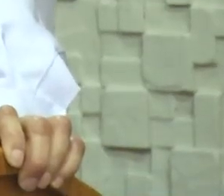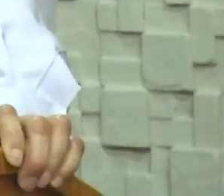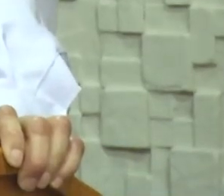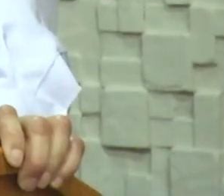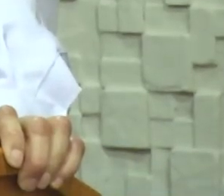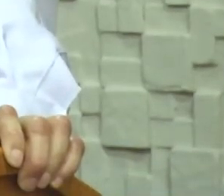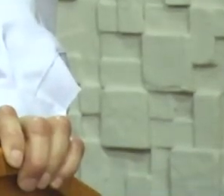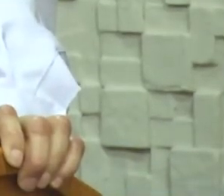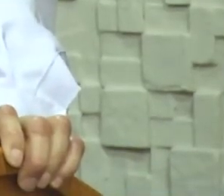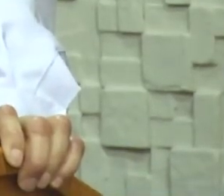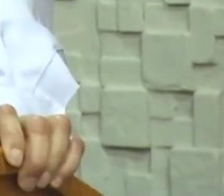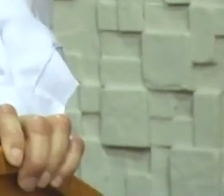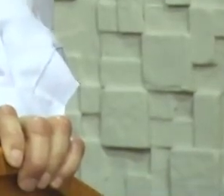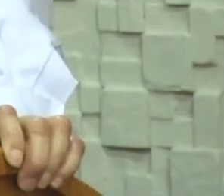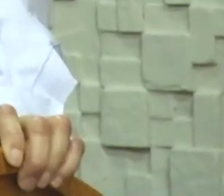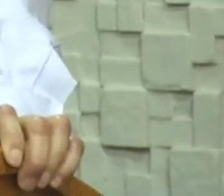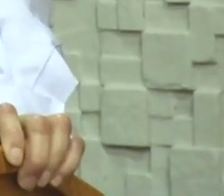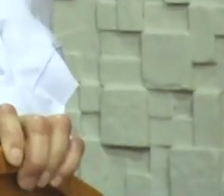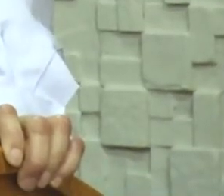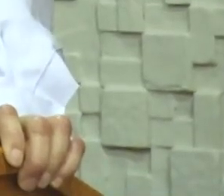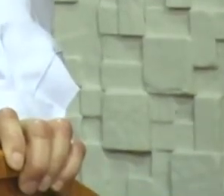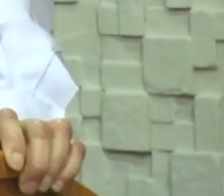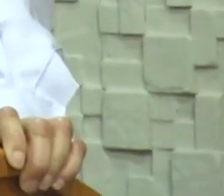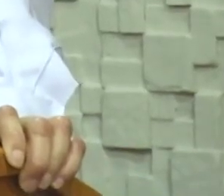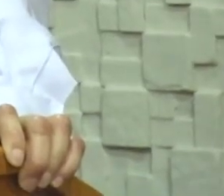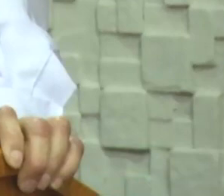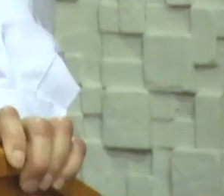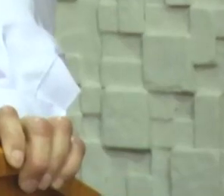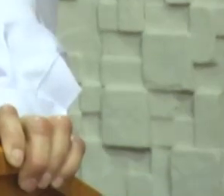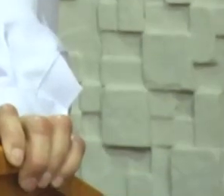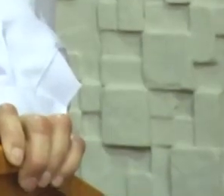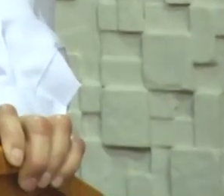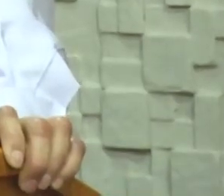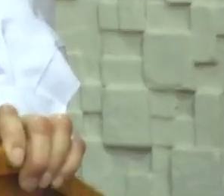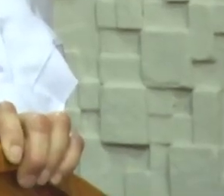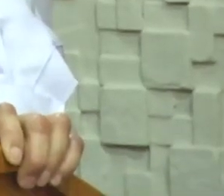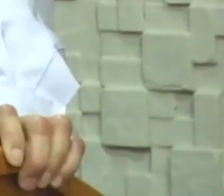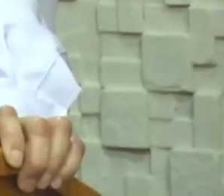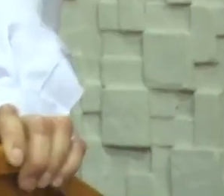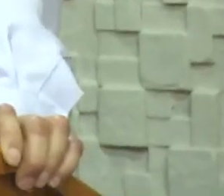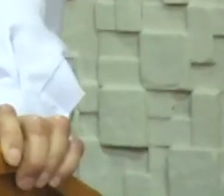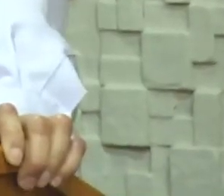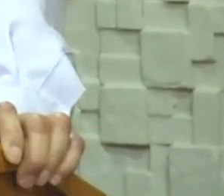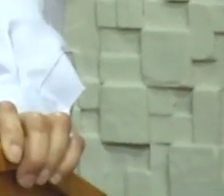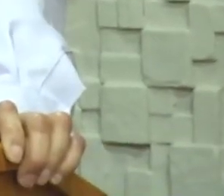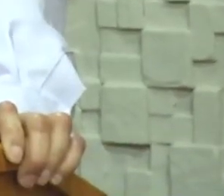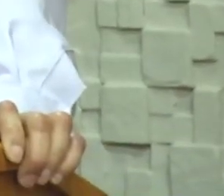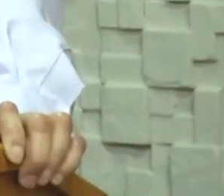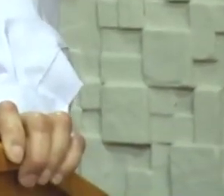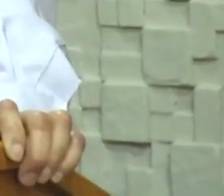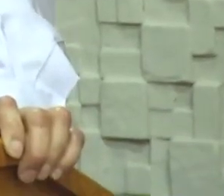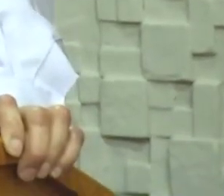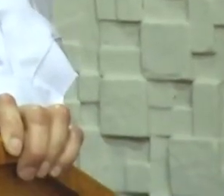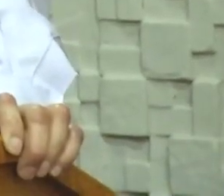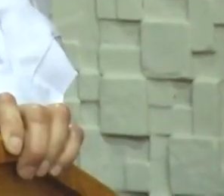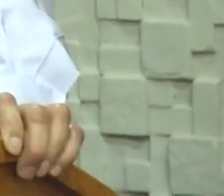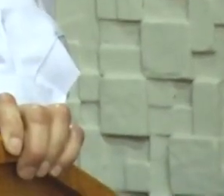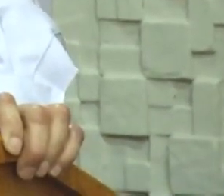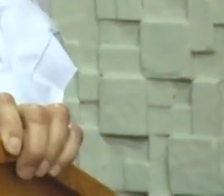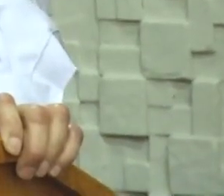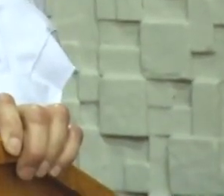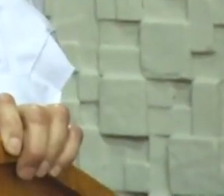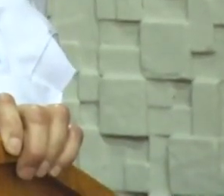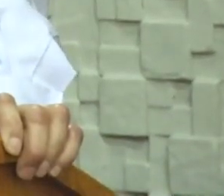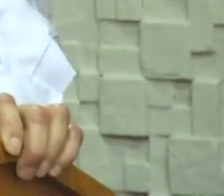crianças saem correndo para pegar e podem dar acidente. Já deu um acidente, mas, graças a Deus, não se machucaram. Então,